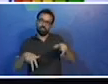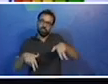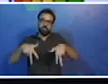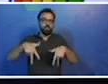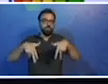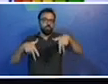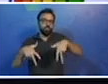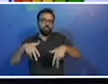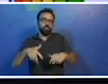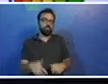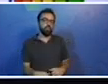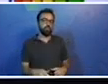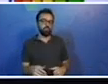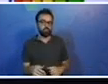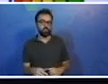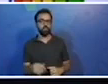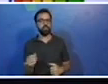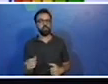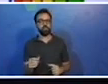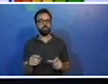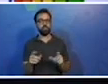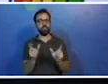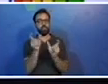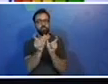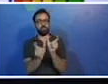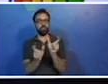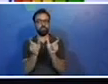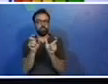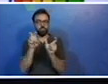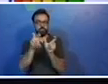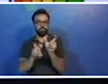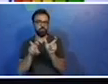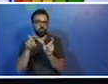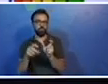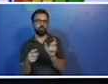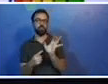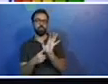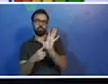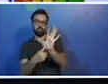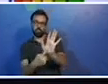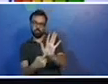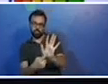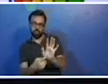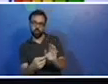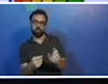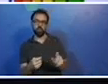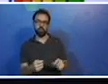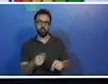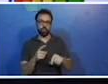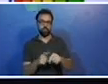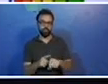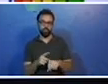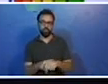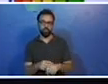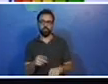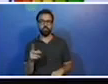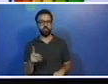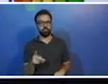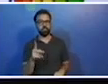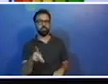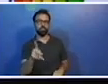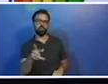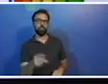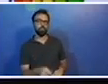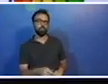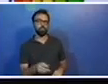não é? Então o advérbio ele vai dar uma frequência à quantidade de vezes que aquele verbo vai acontecer. Ah, eu sempre como batata frita.